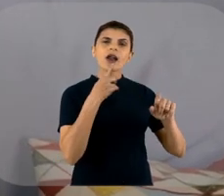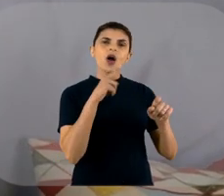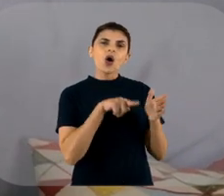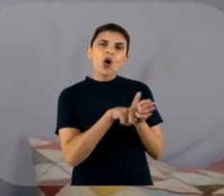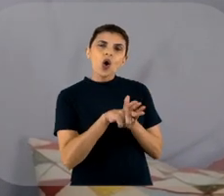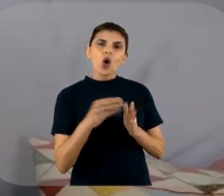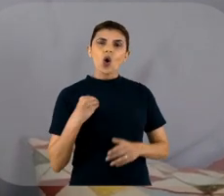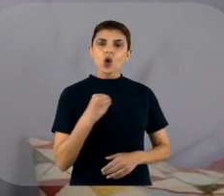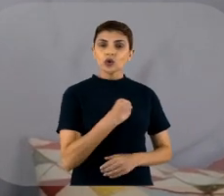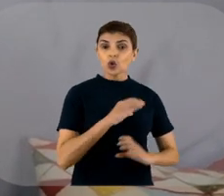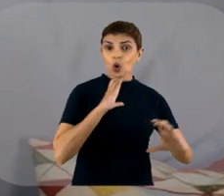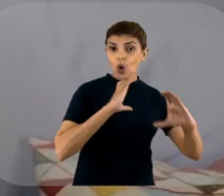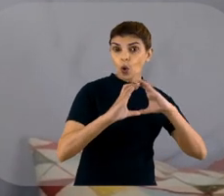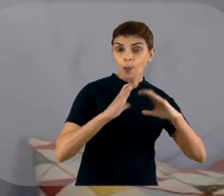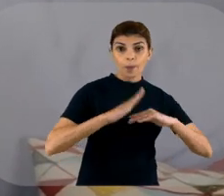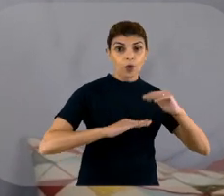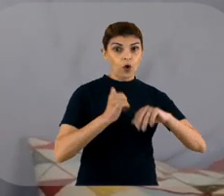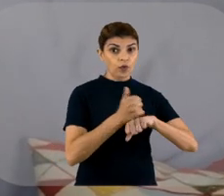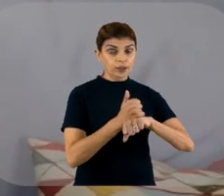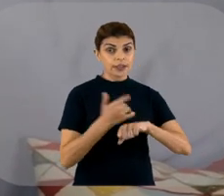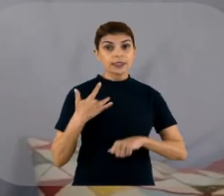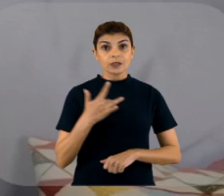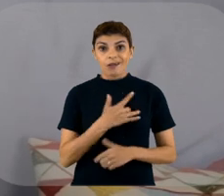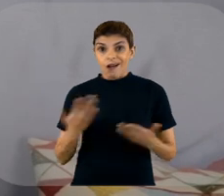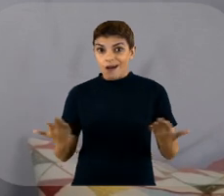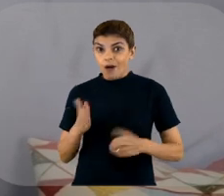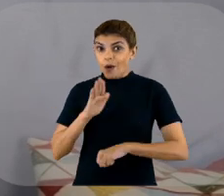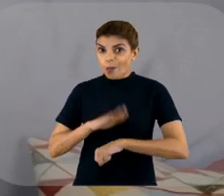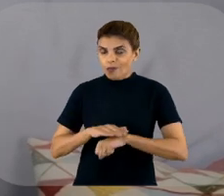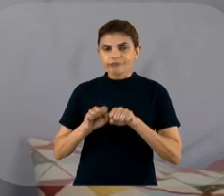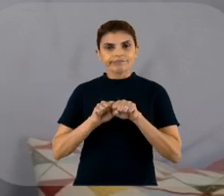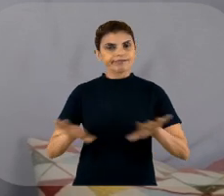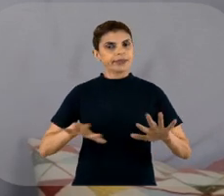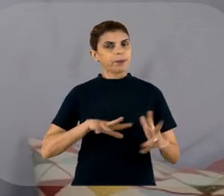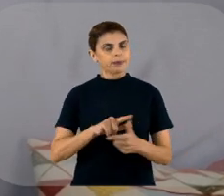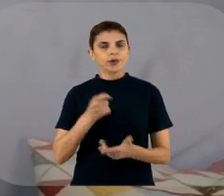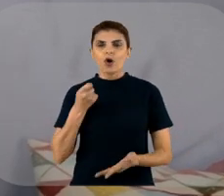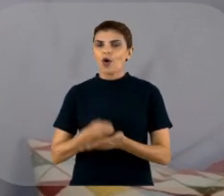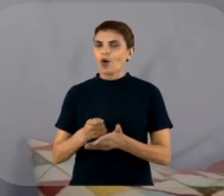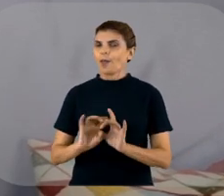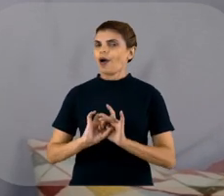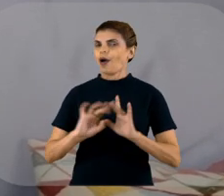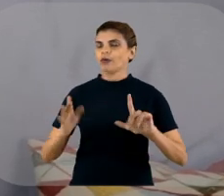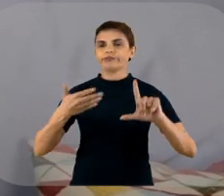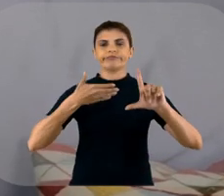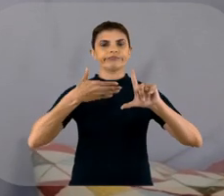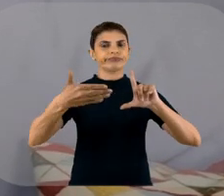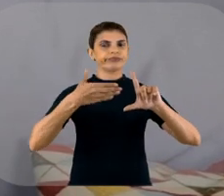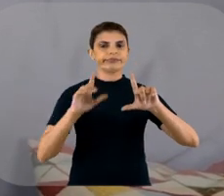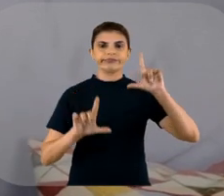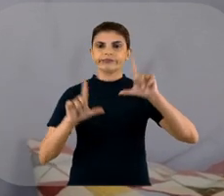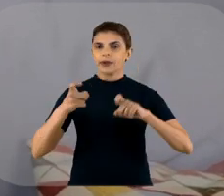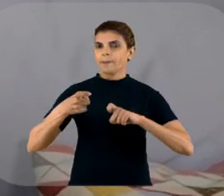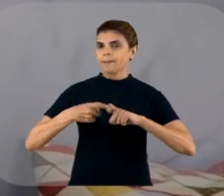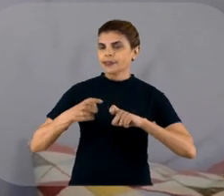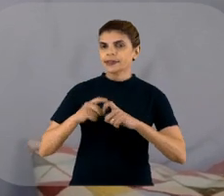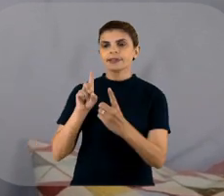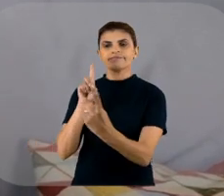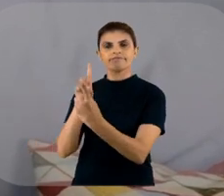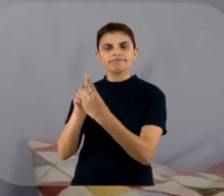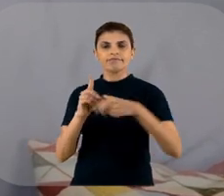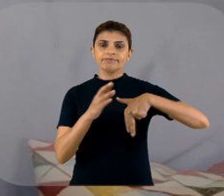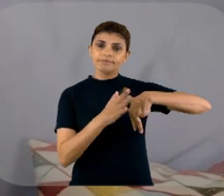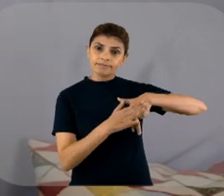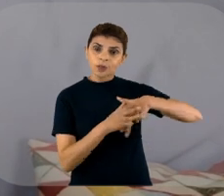que é a comunicação entre os profissionais de saúde. Agora, enquanto durar a epidemia, está autorizada a comunicação direto com o paciente para